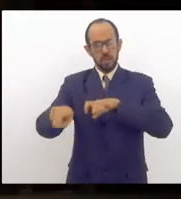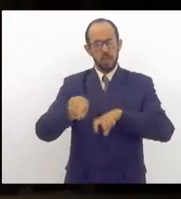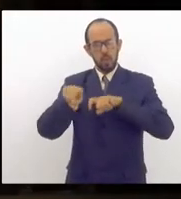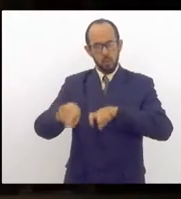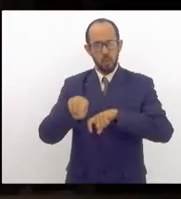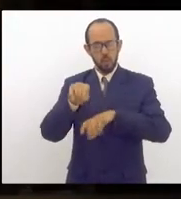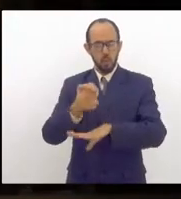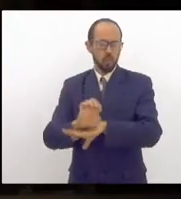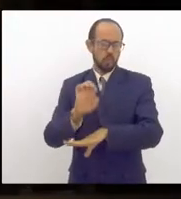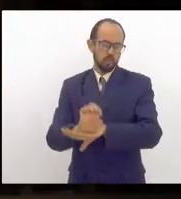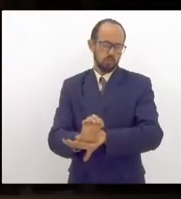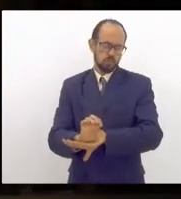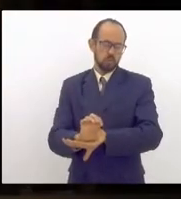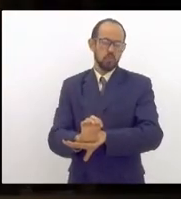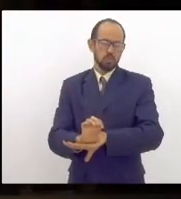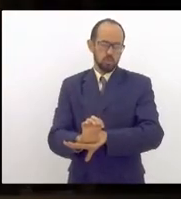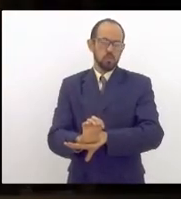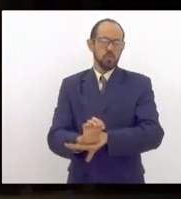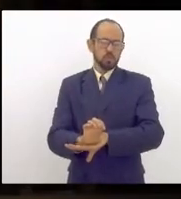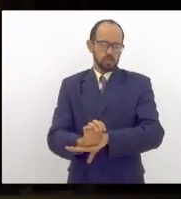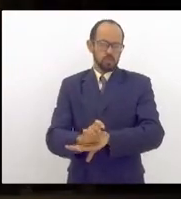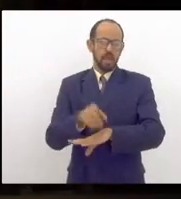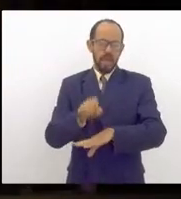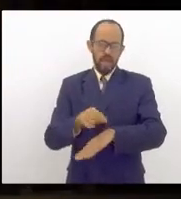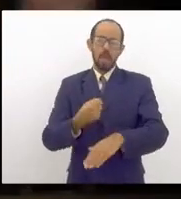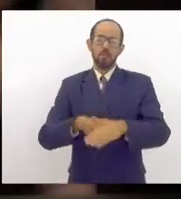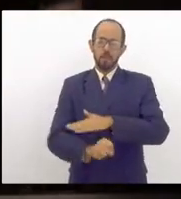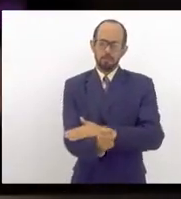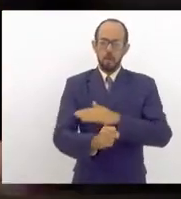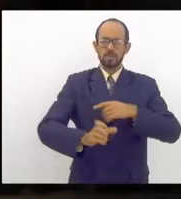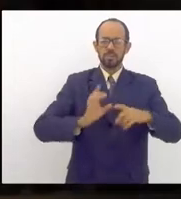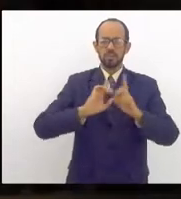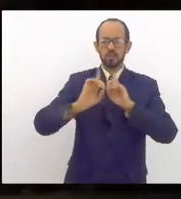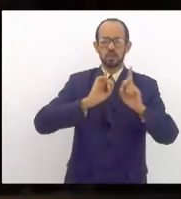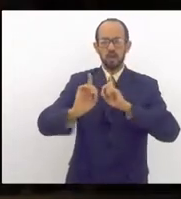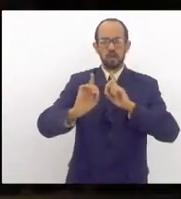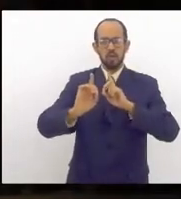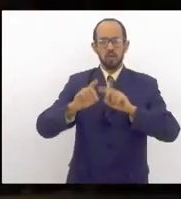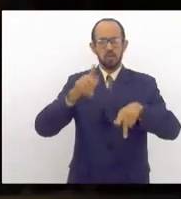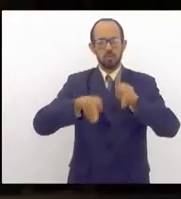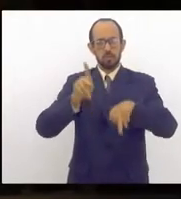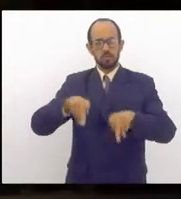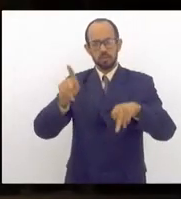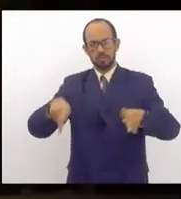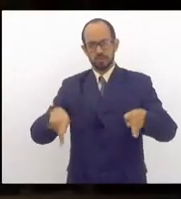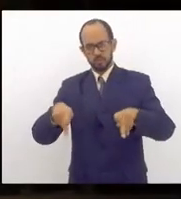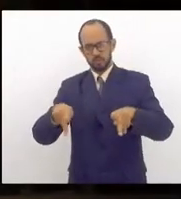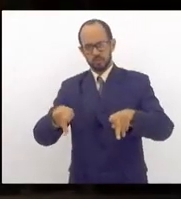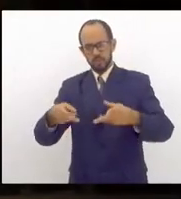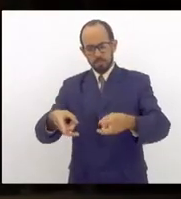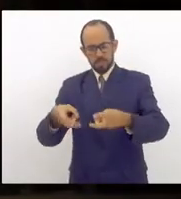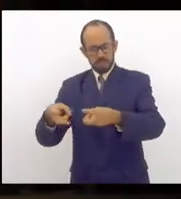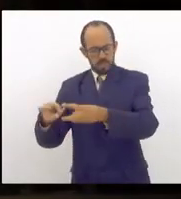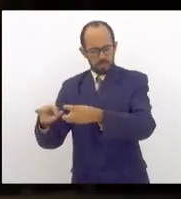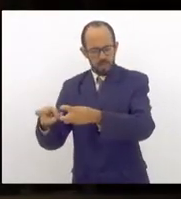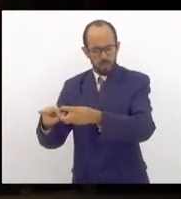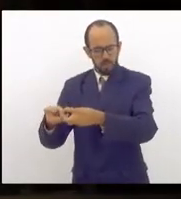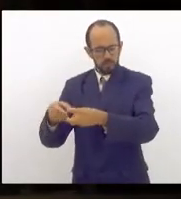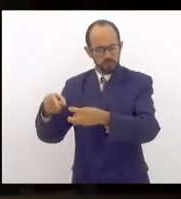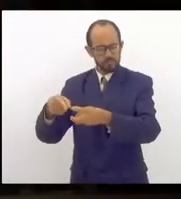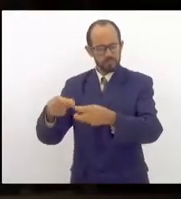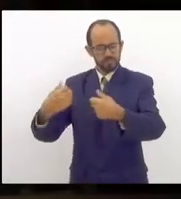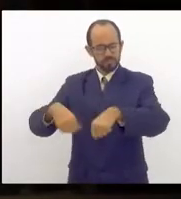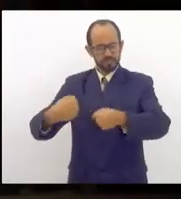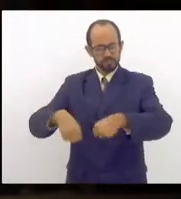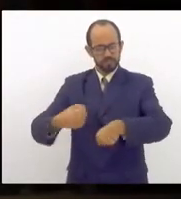ou seja o mandato que dialogou direto com a população que viu de perto né Essa condição onde